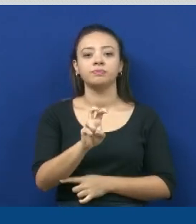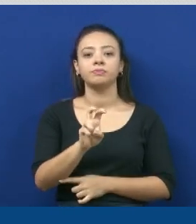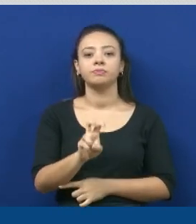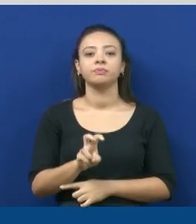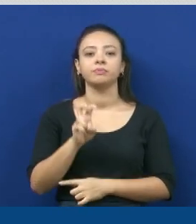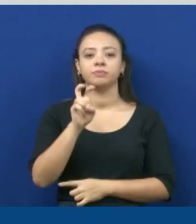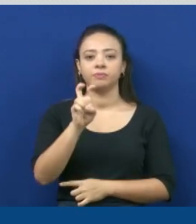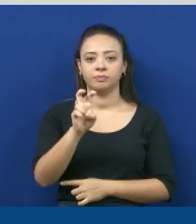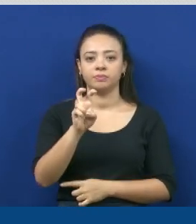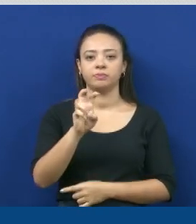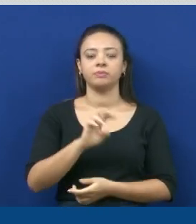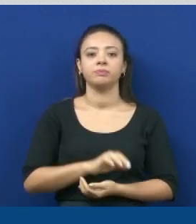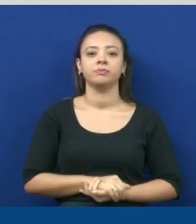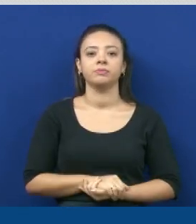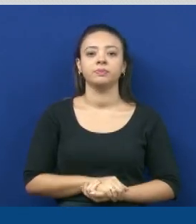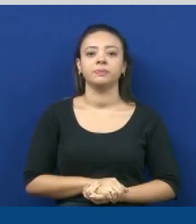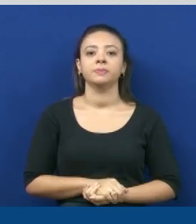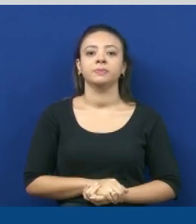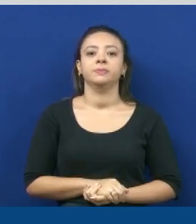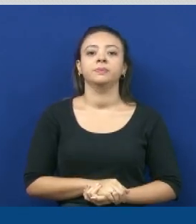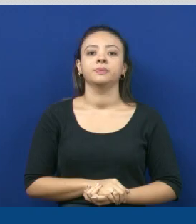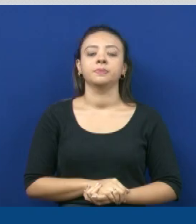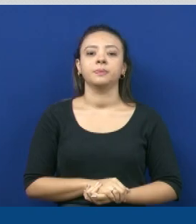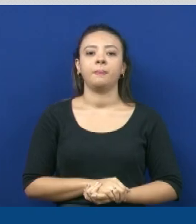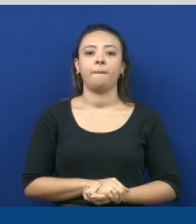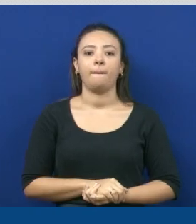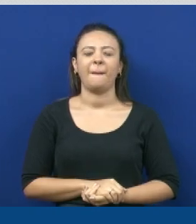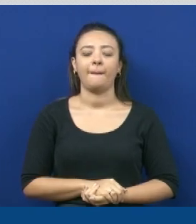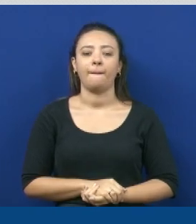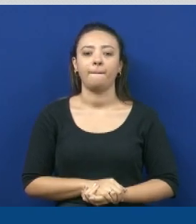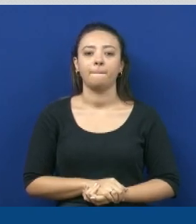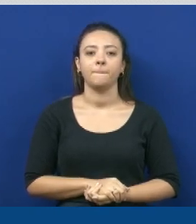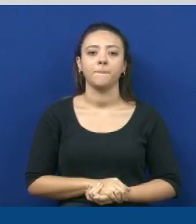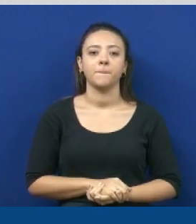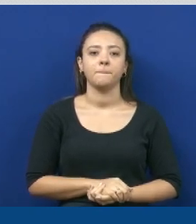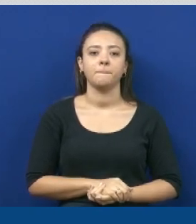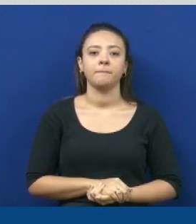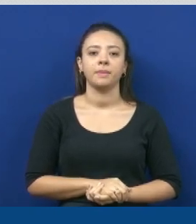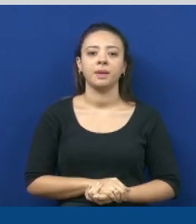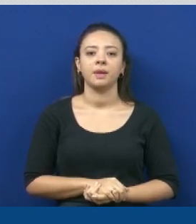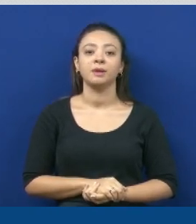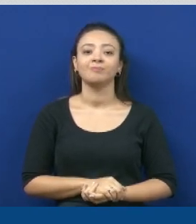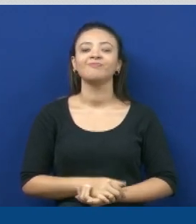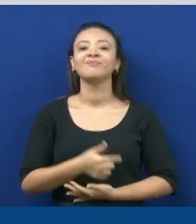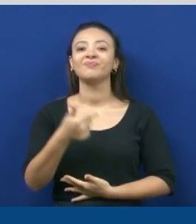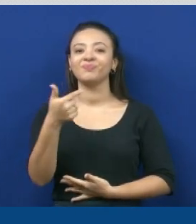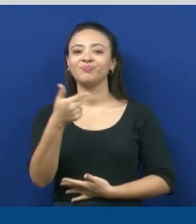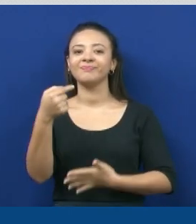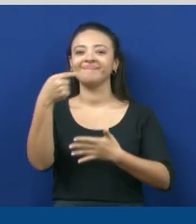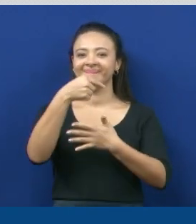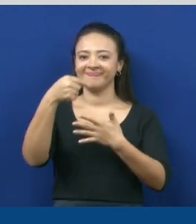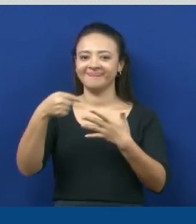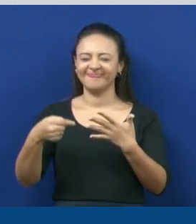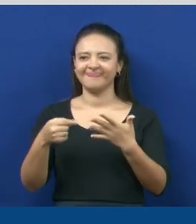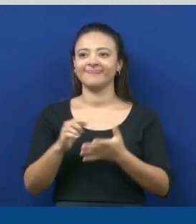5 elevado a 5, ou 5 elevado à quinta potência. Vamos à segunda